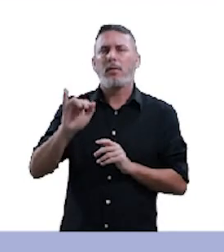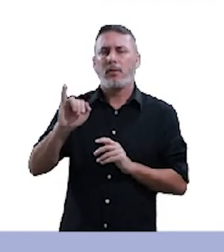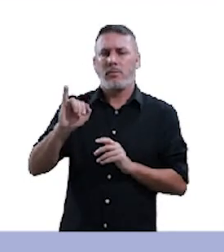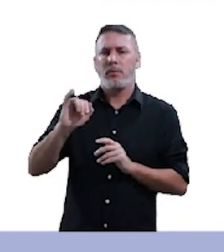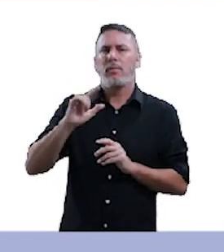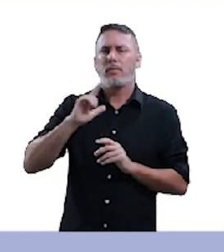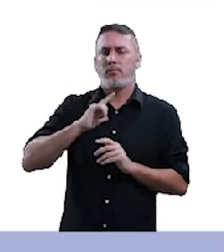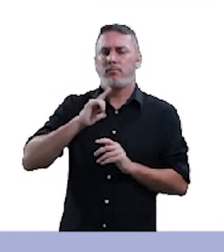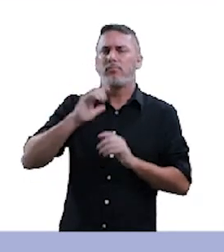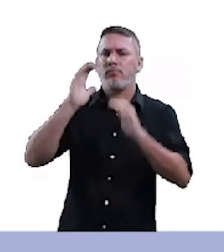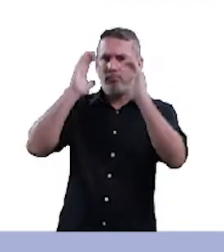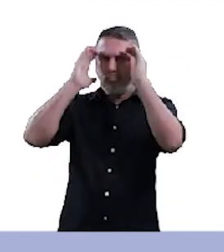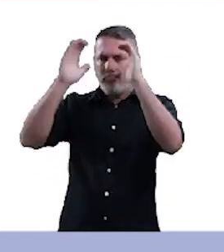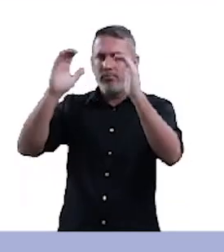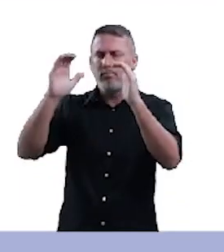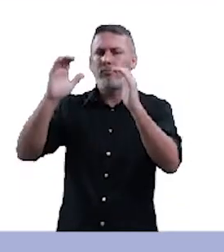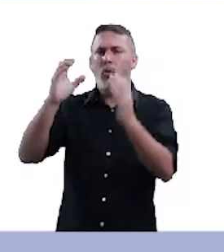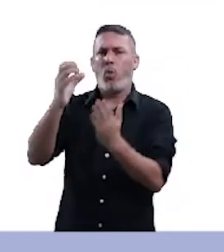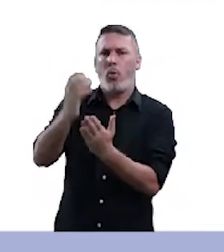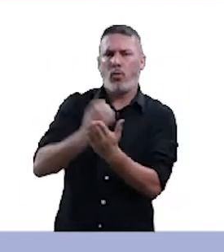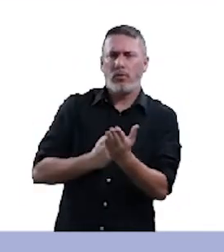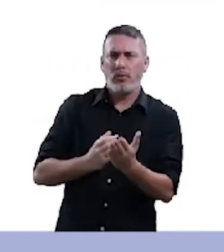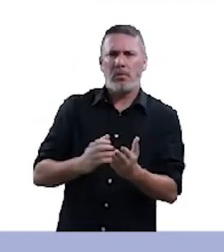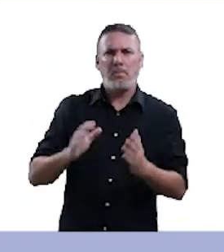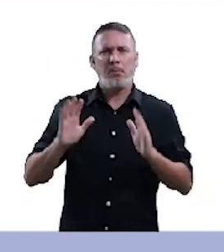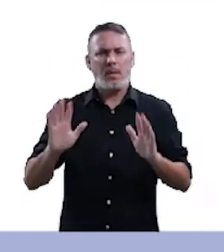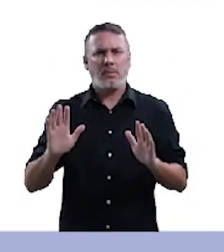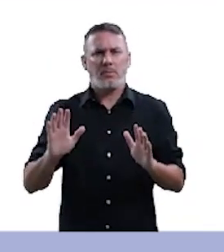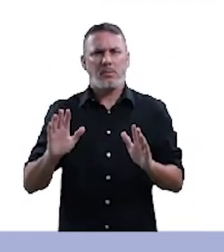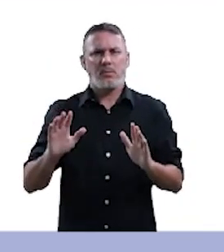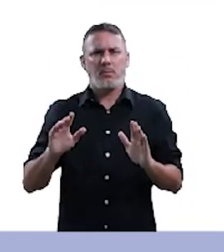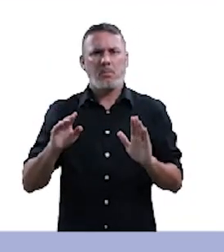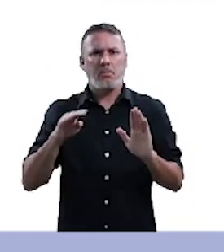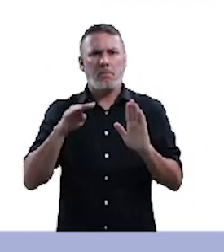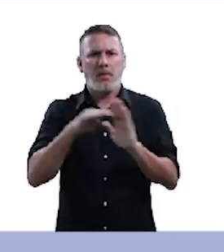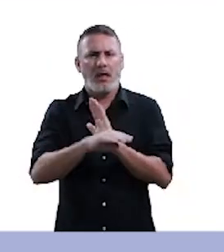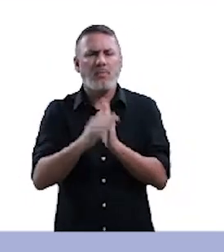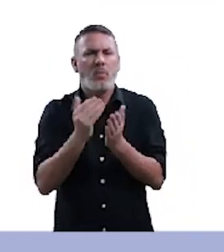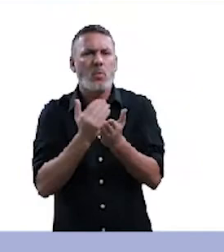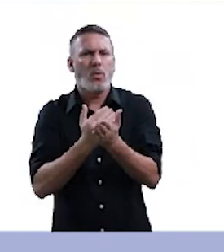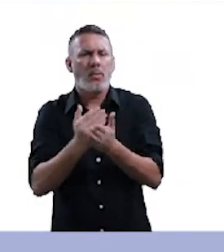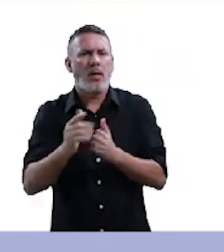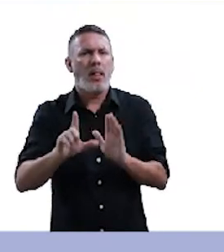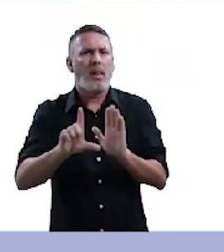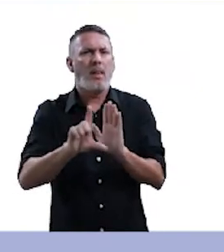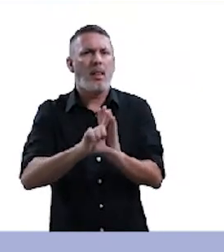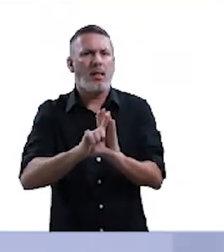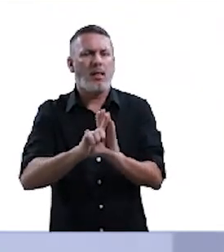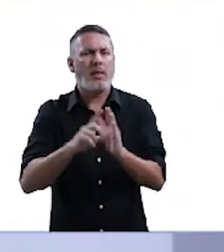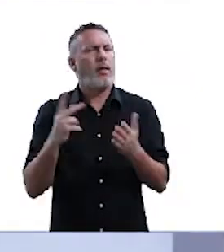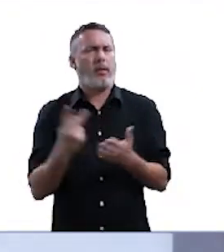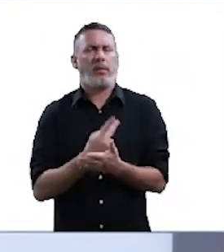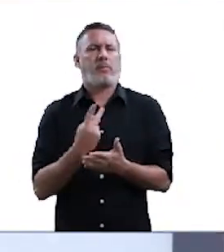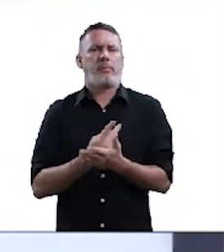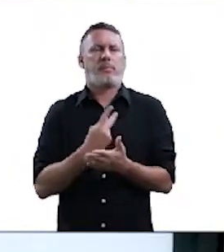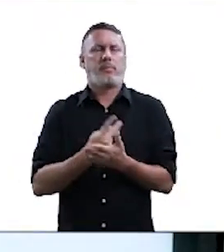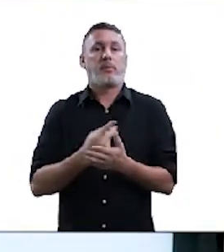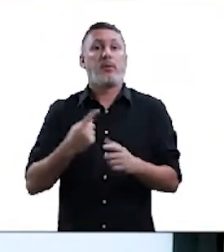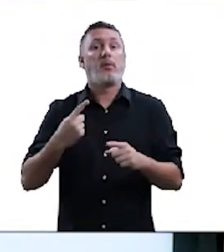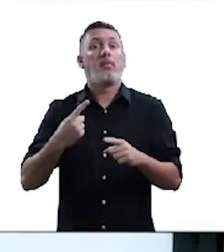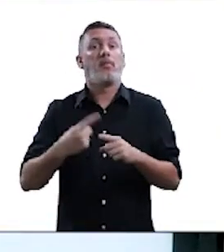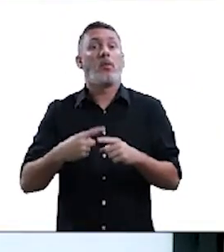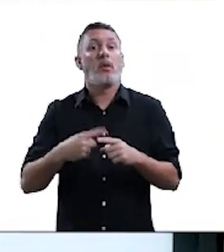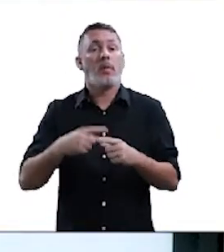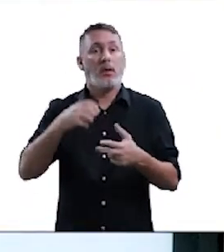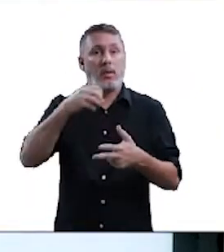aí. Ele já começou o parágrafo falando de uma lei. Há um erro aqui. Por quê? O Enem, ele